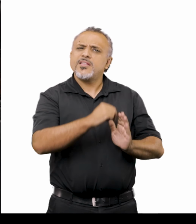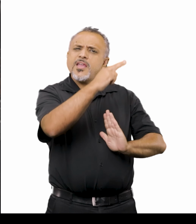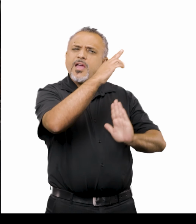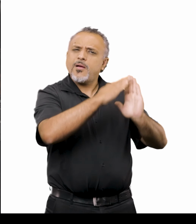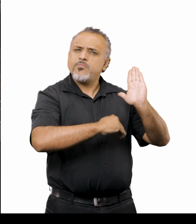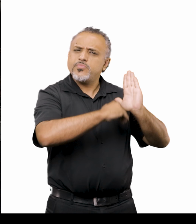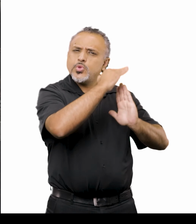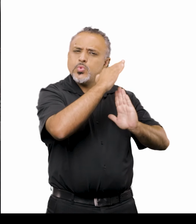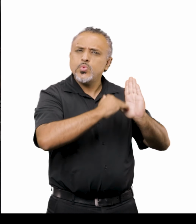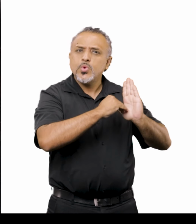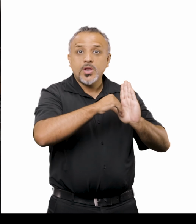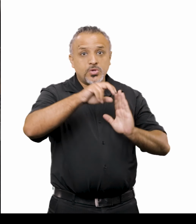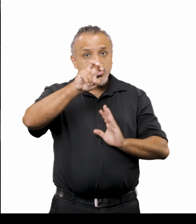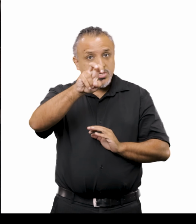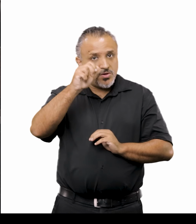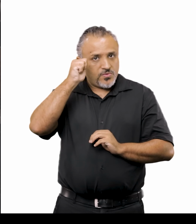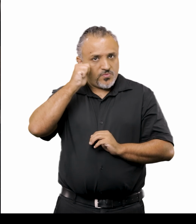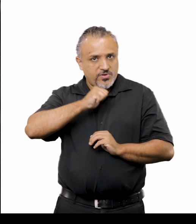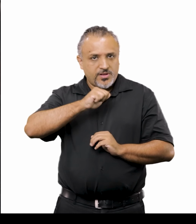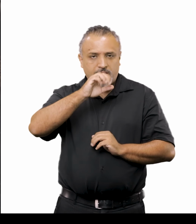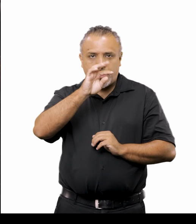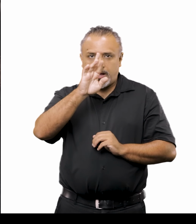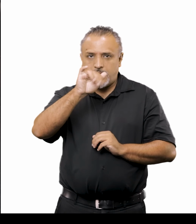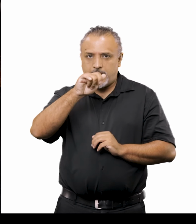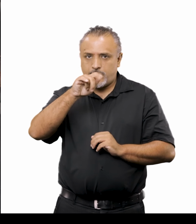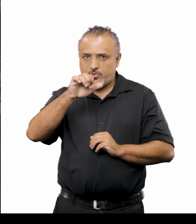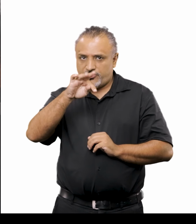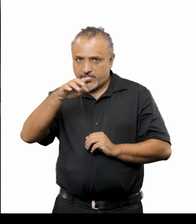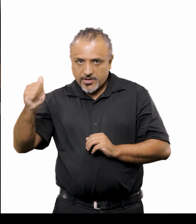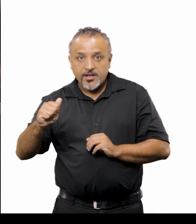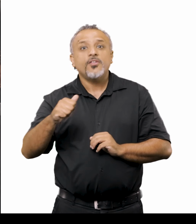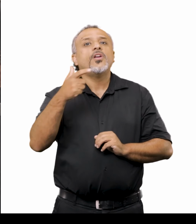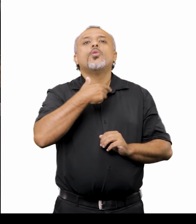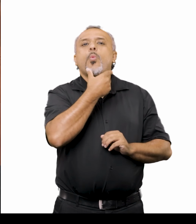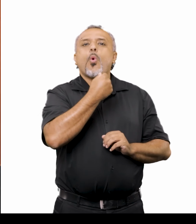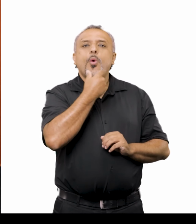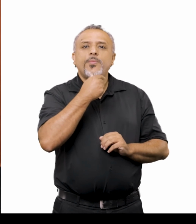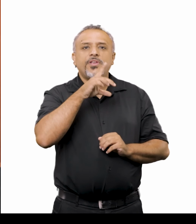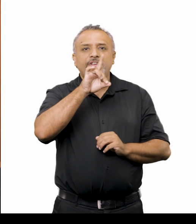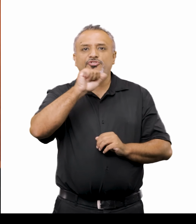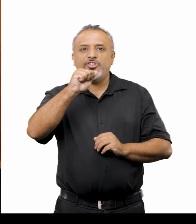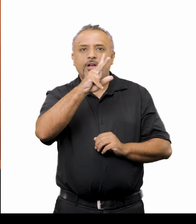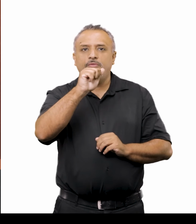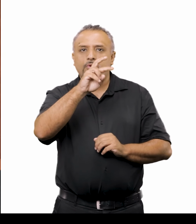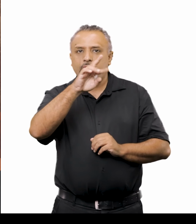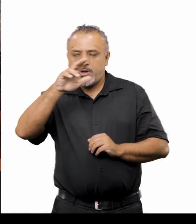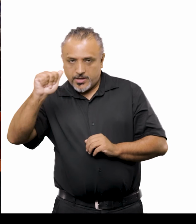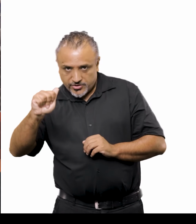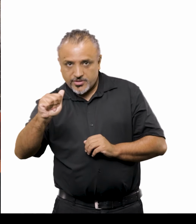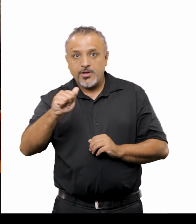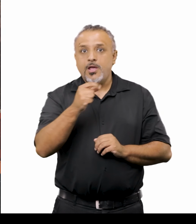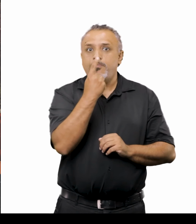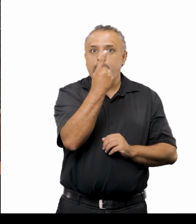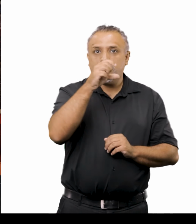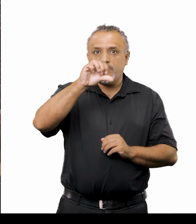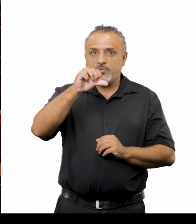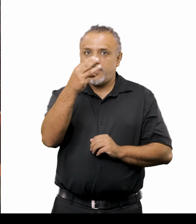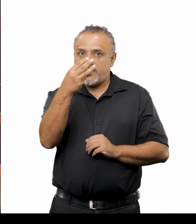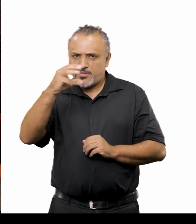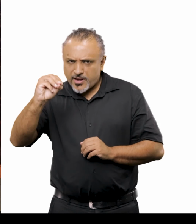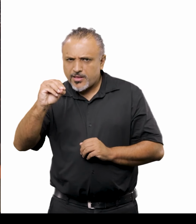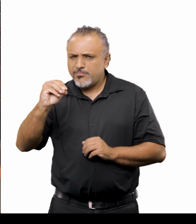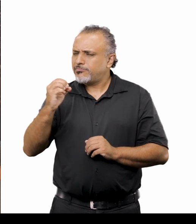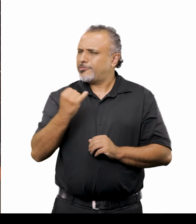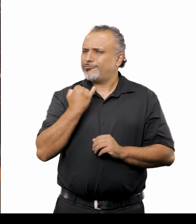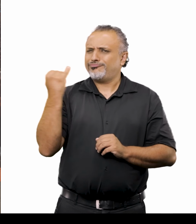Esta é a pintura Cinco Moças de Guaratinguetá, feita por Emiliano de Cavalcanti em 1930. Trata-se de uma das